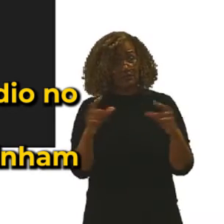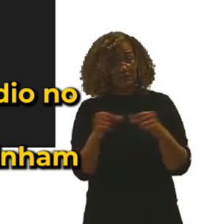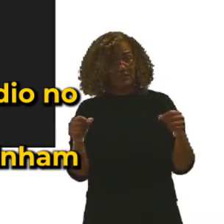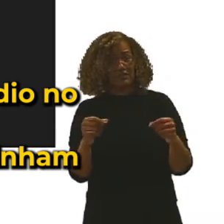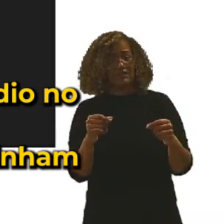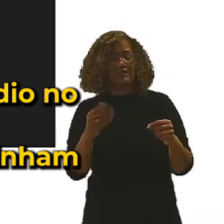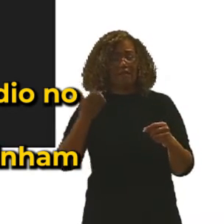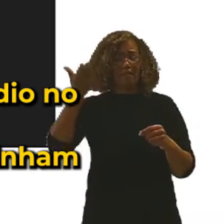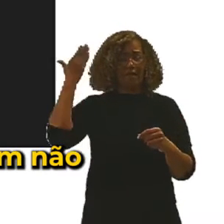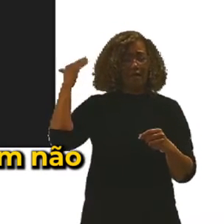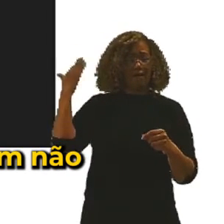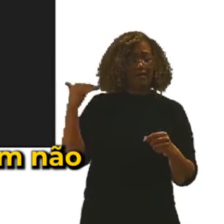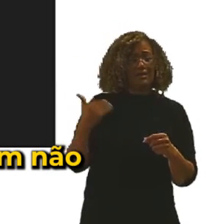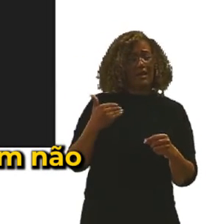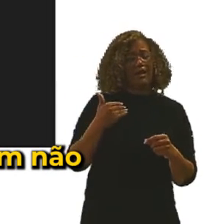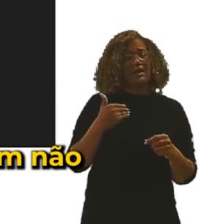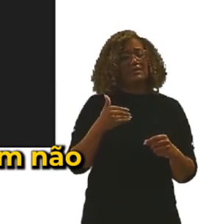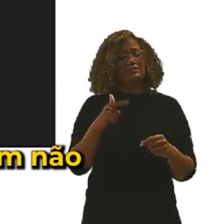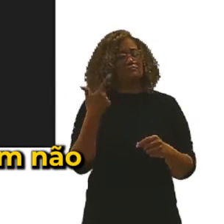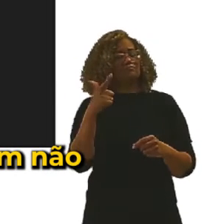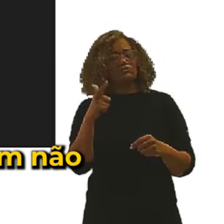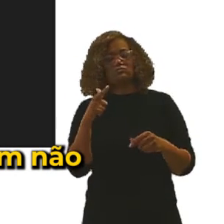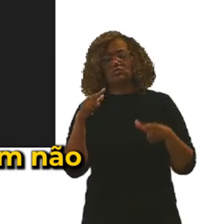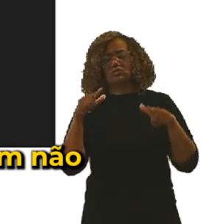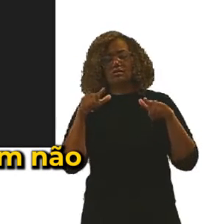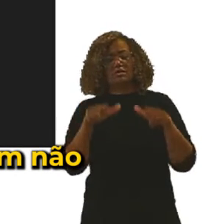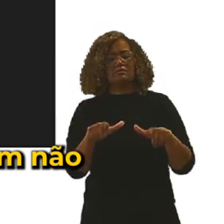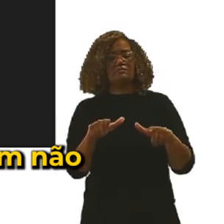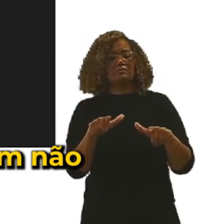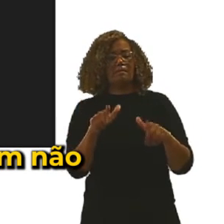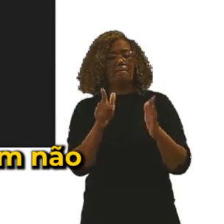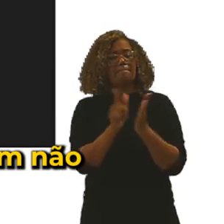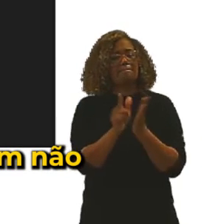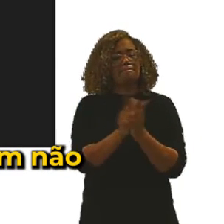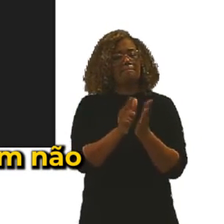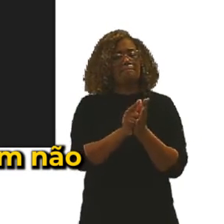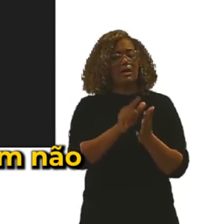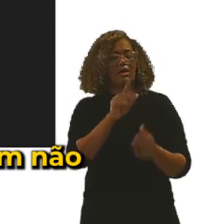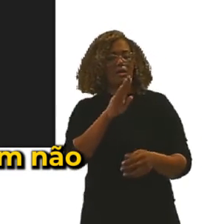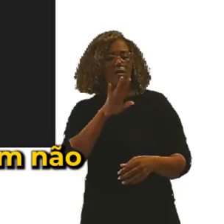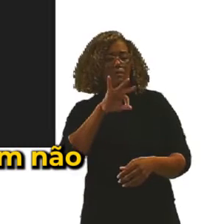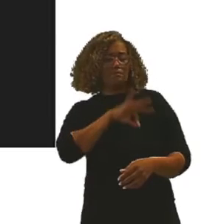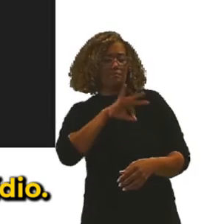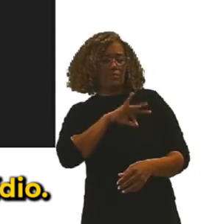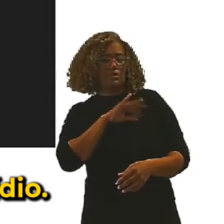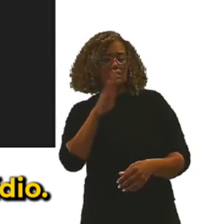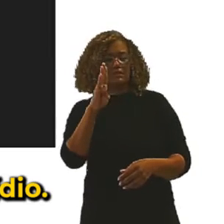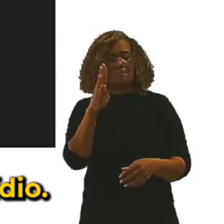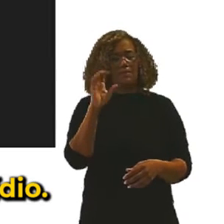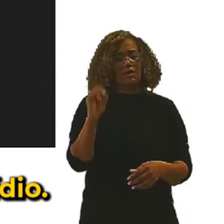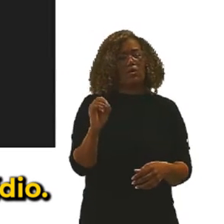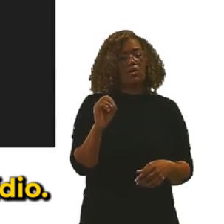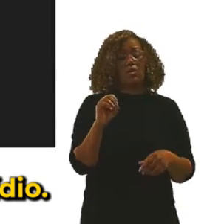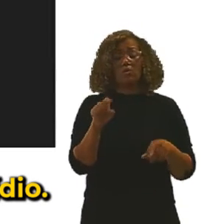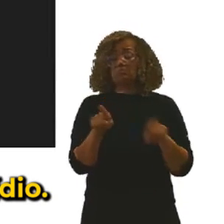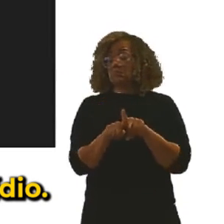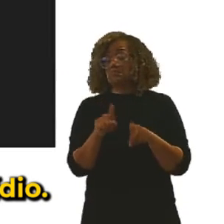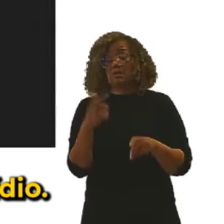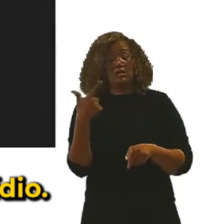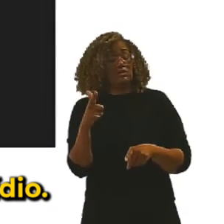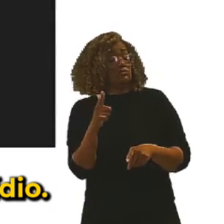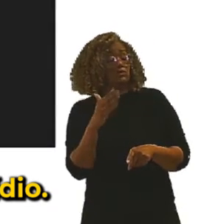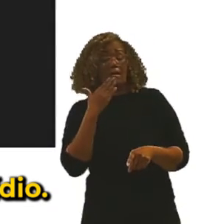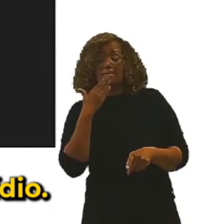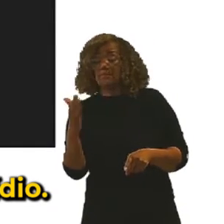lei do feminicídio, não tinham feito boletim de ocorrência, assim como também não tinham pedido medidas protetivas de urgência,